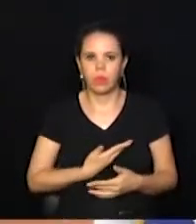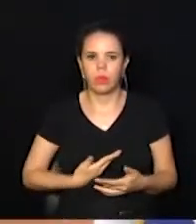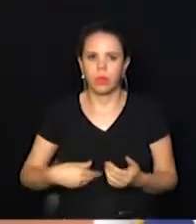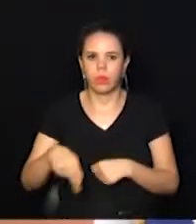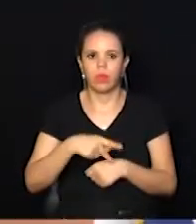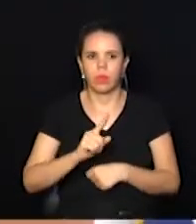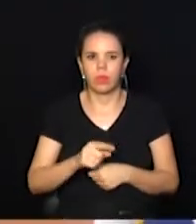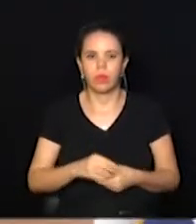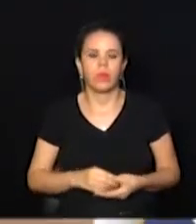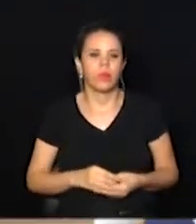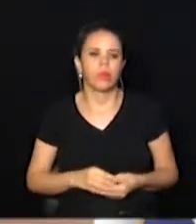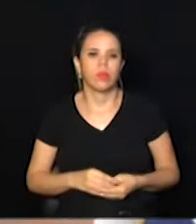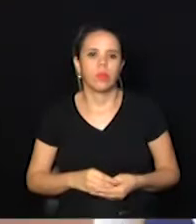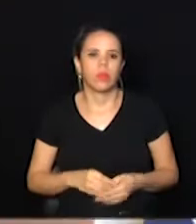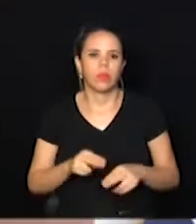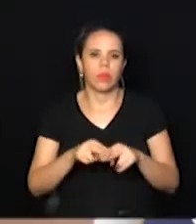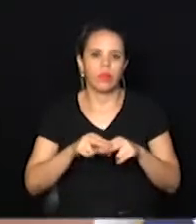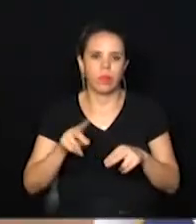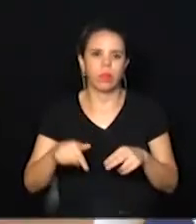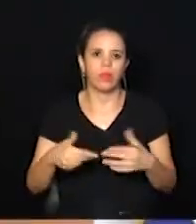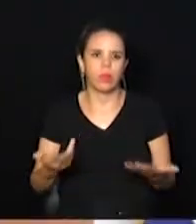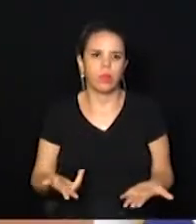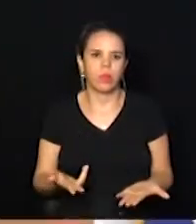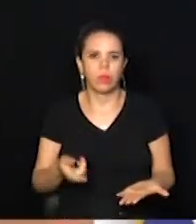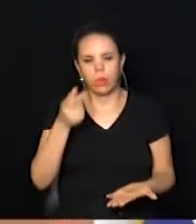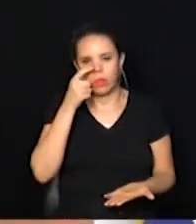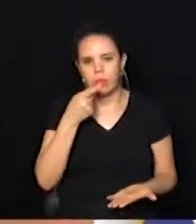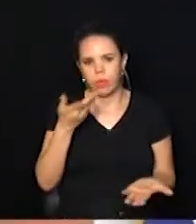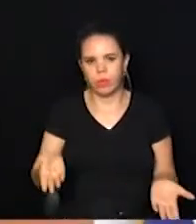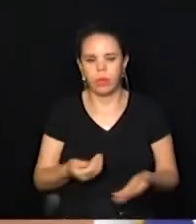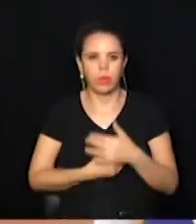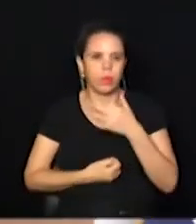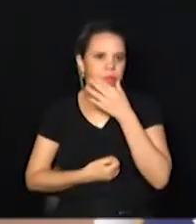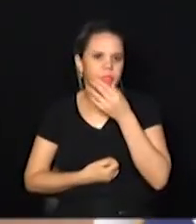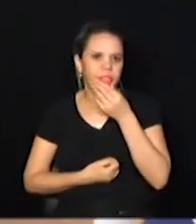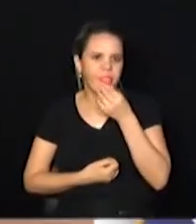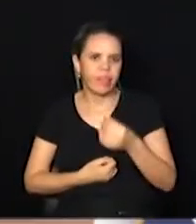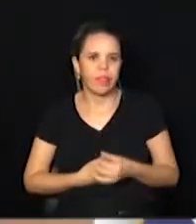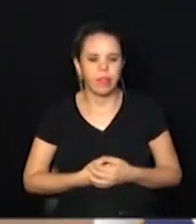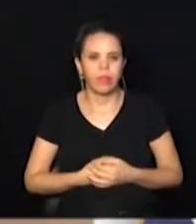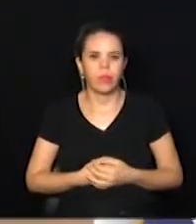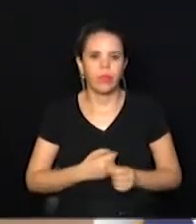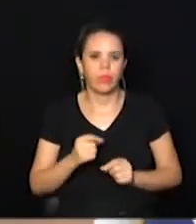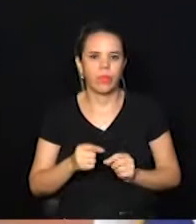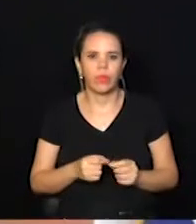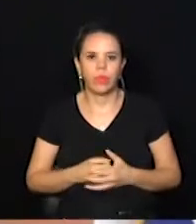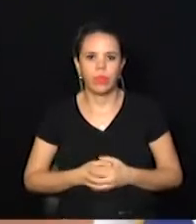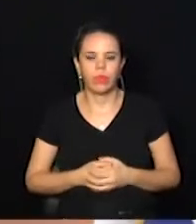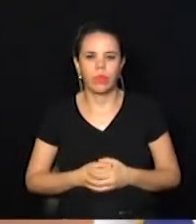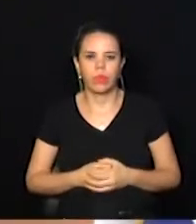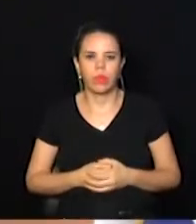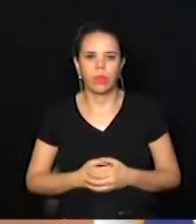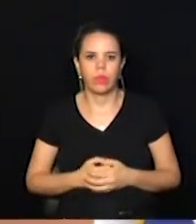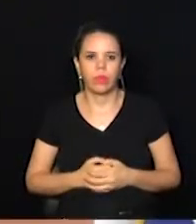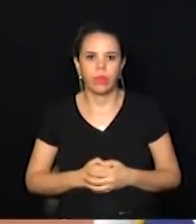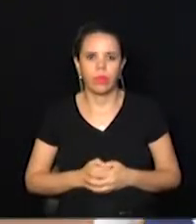país. Justamente por isso que vocês falaram, no sentido, viu, Gerson Bittencourt, deputado?